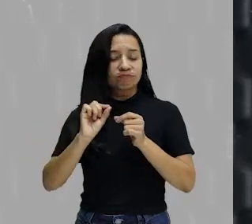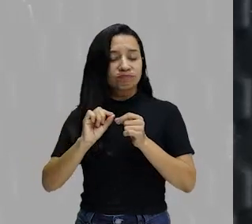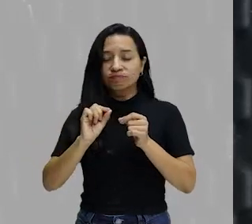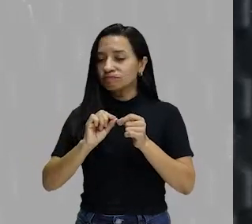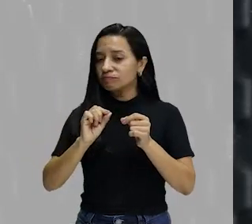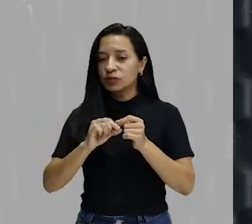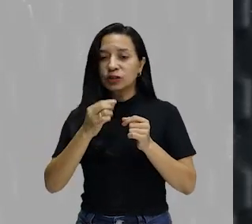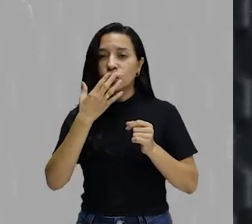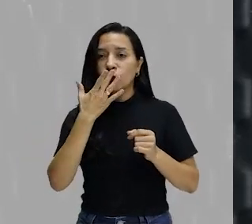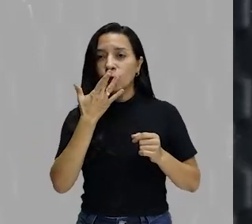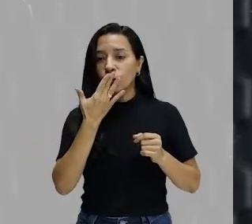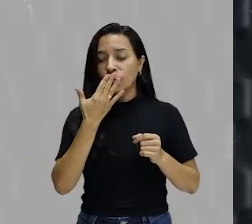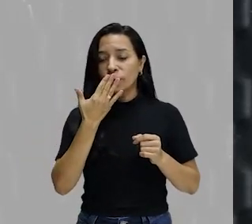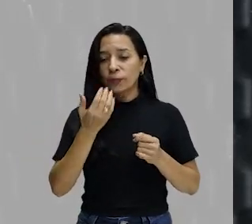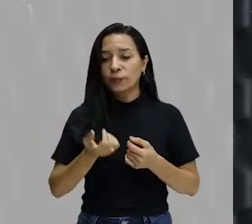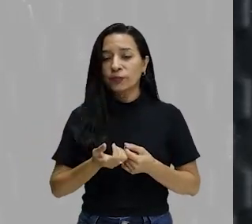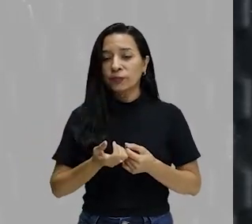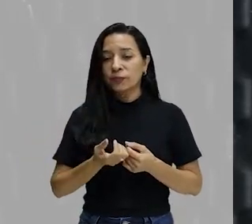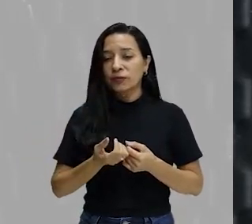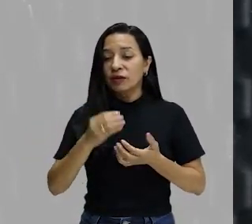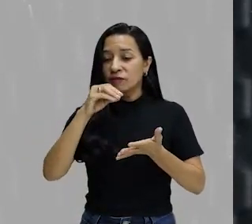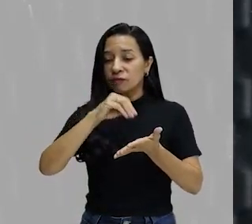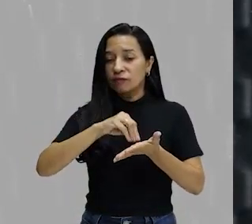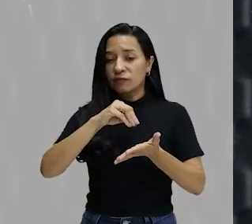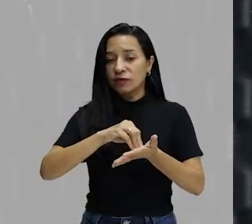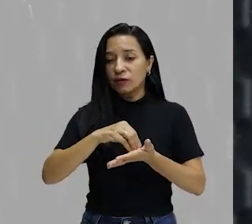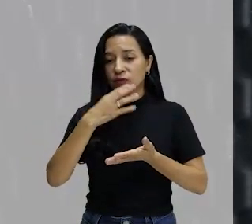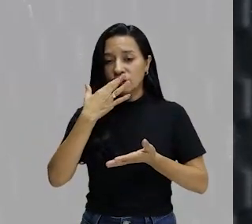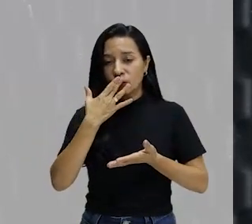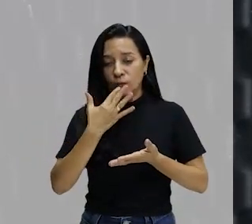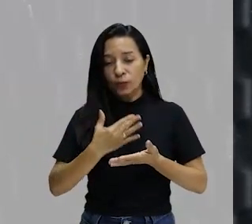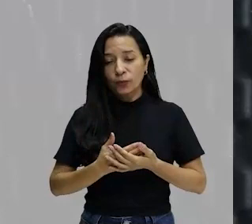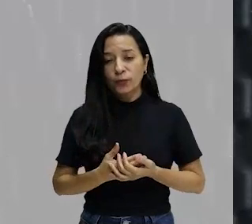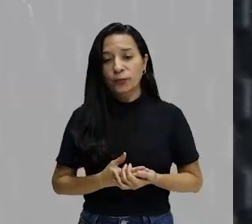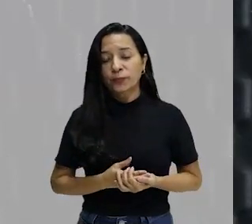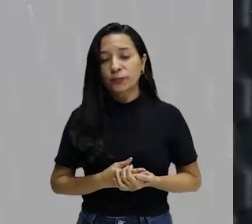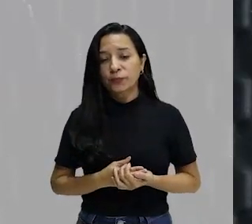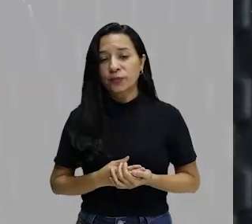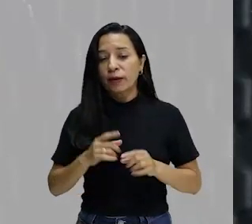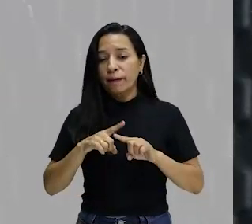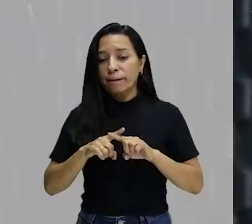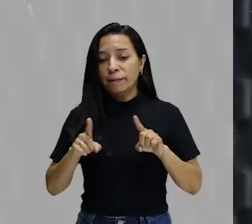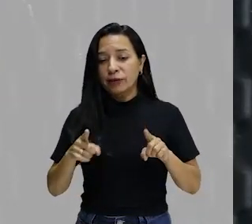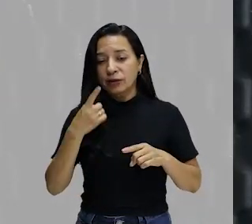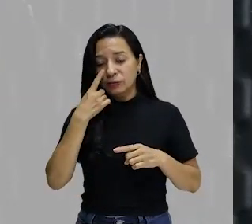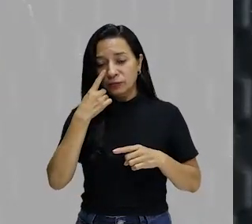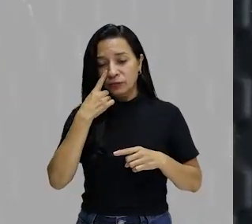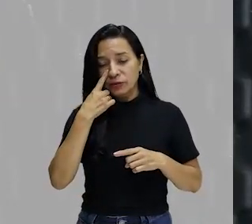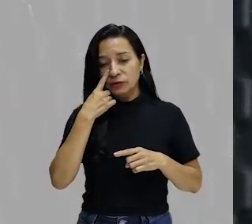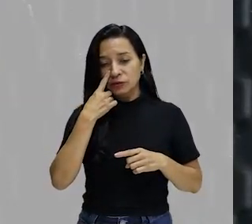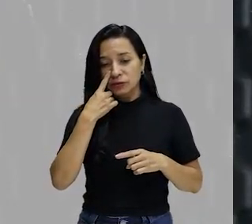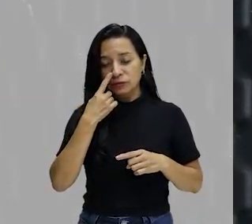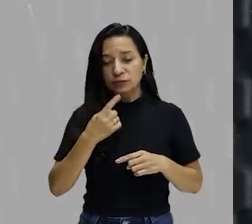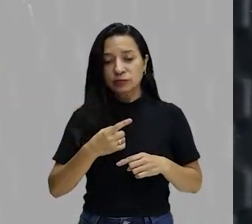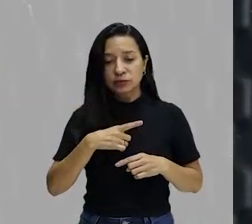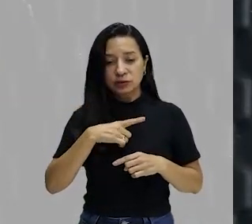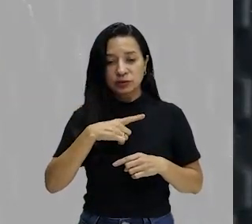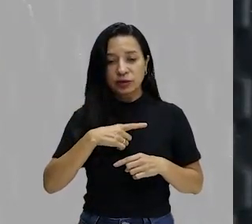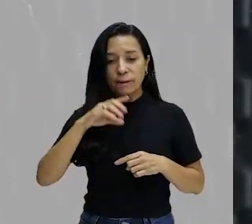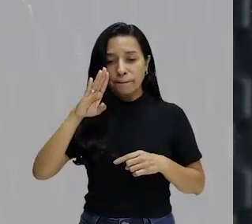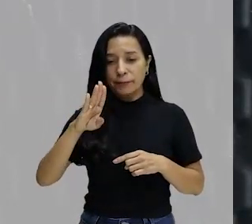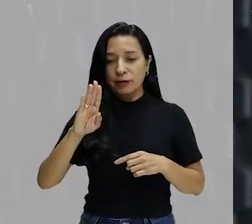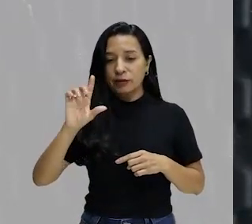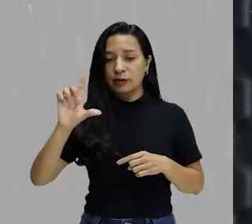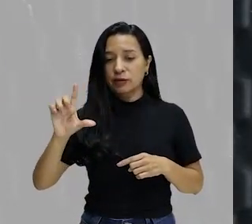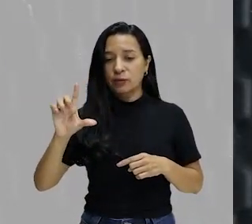produz melanina, então vai ter ausência de melanina, ok? Beleza. Mas veja que está presente o alelo Bzão.